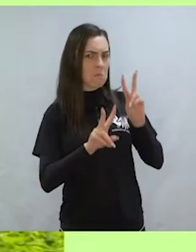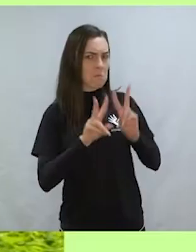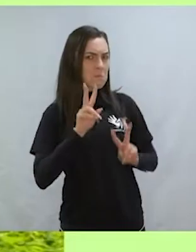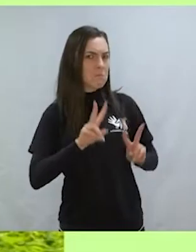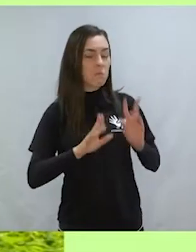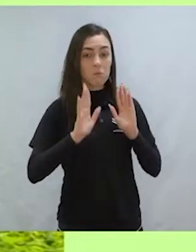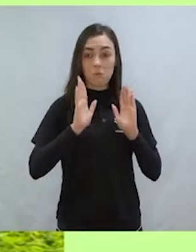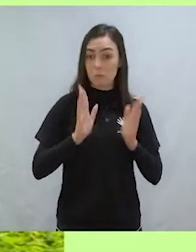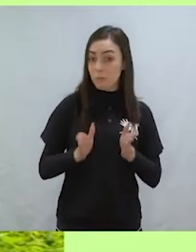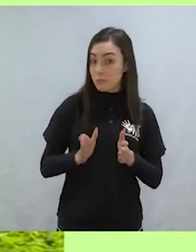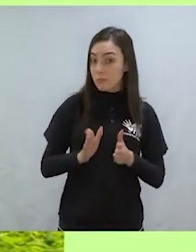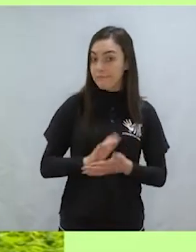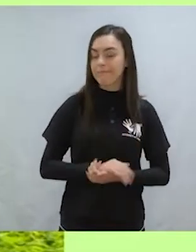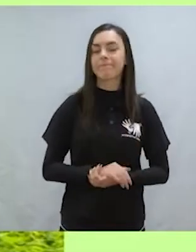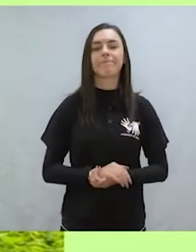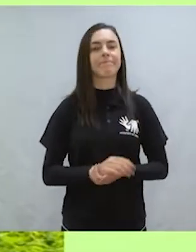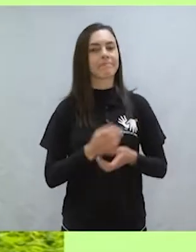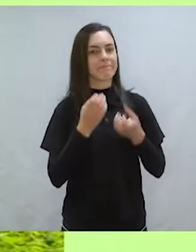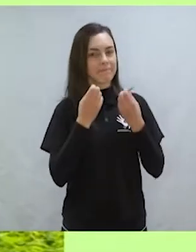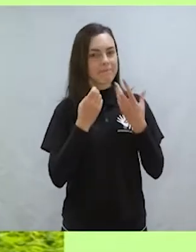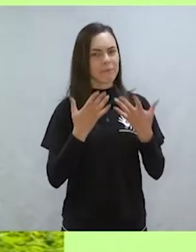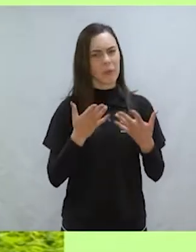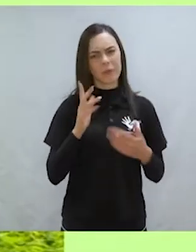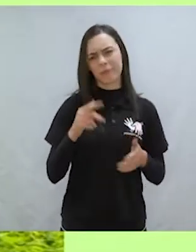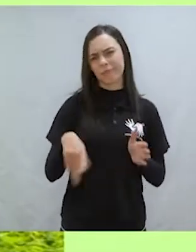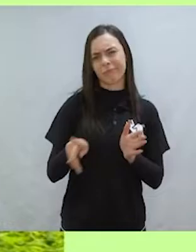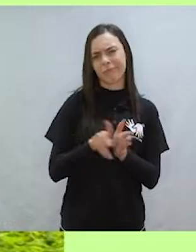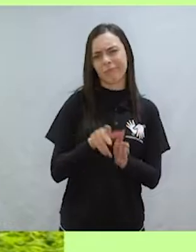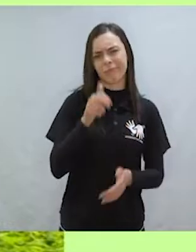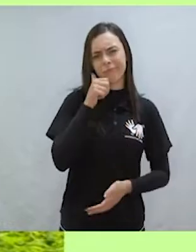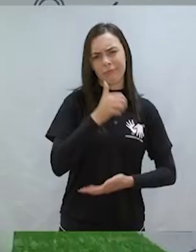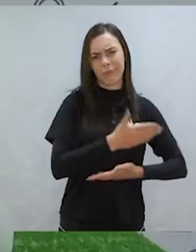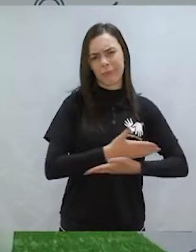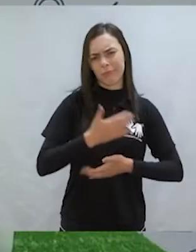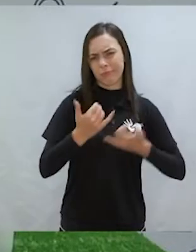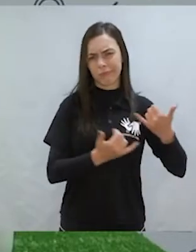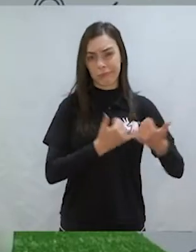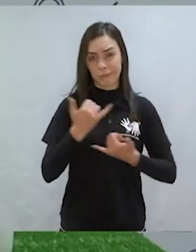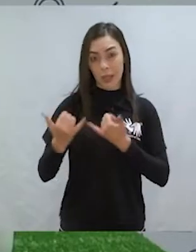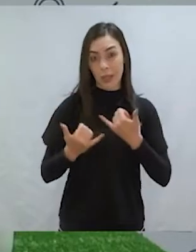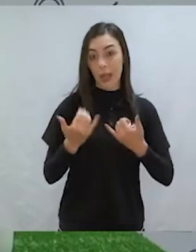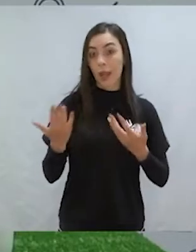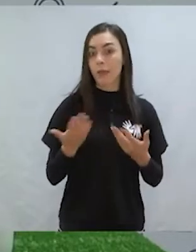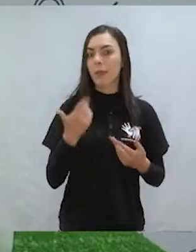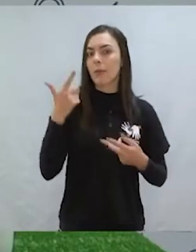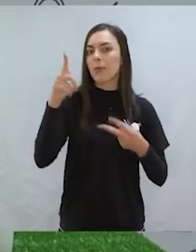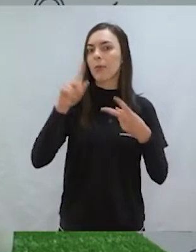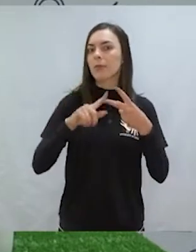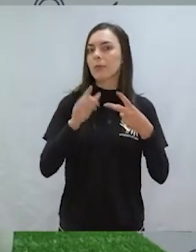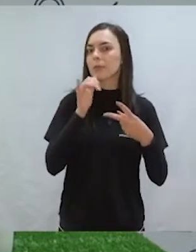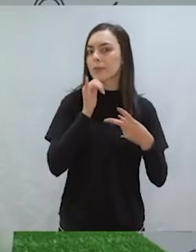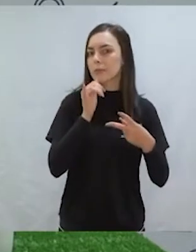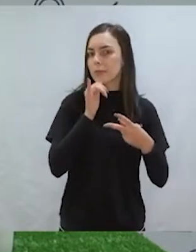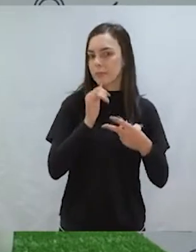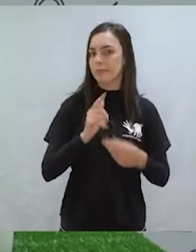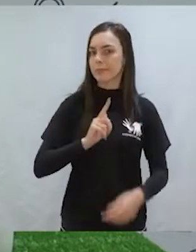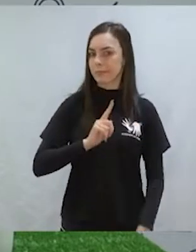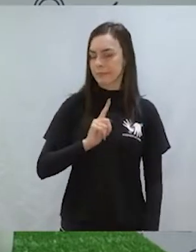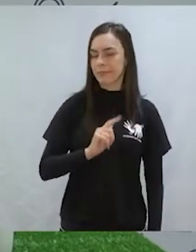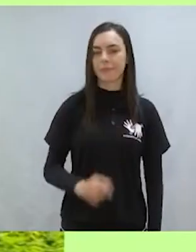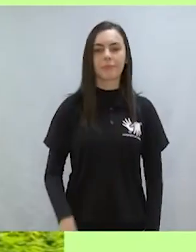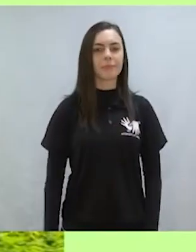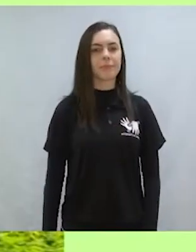uma Barbie? Muito bem. Estamos falando de boneca, né? Vamos mostrar outra boneca que nós temos